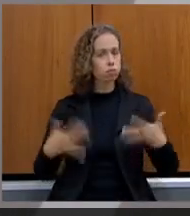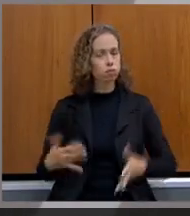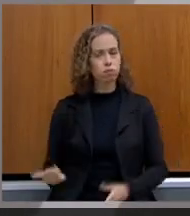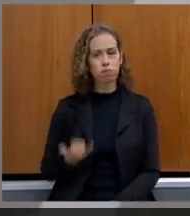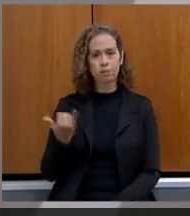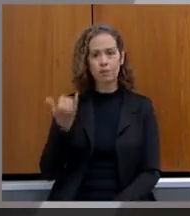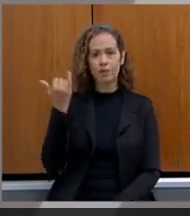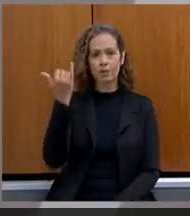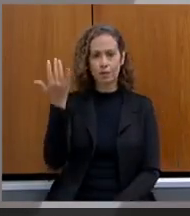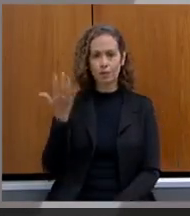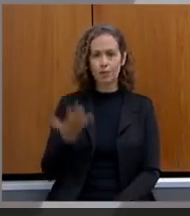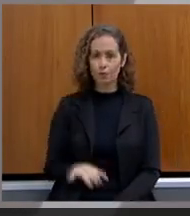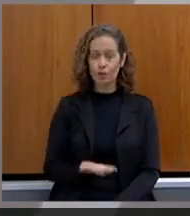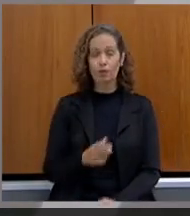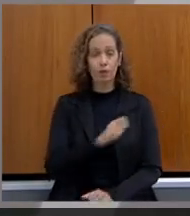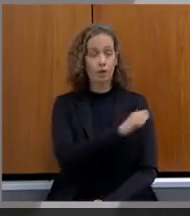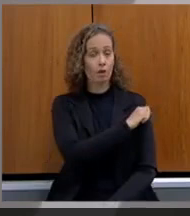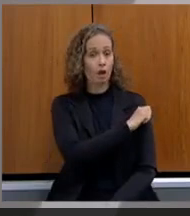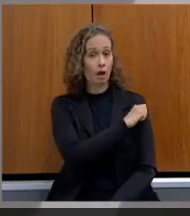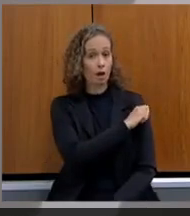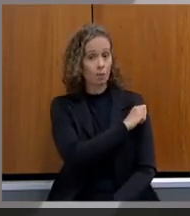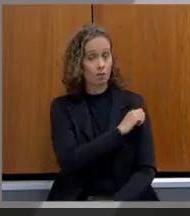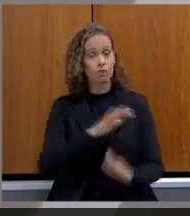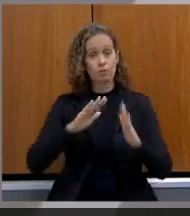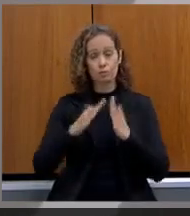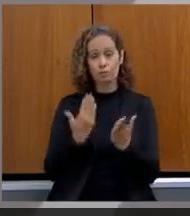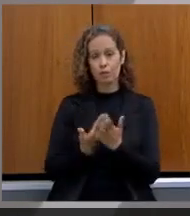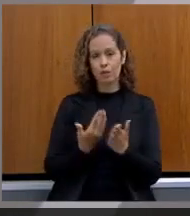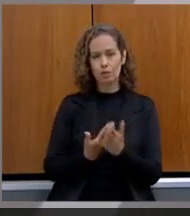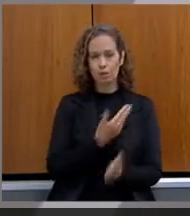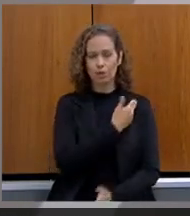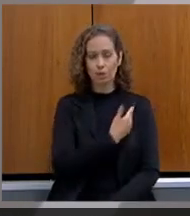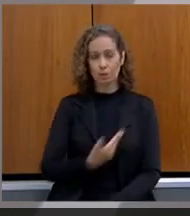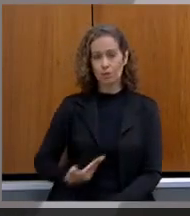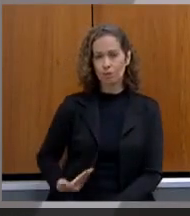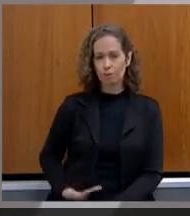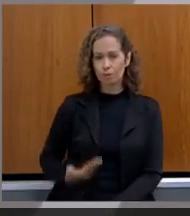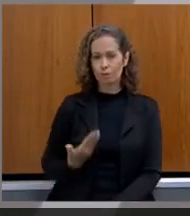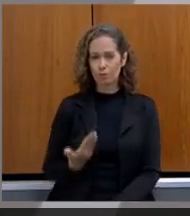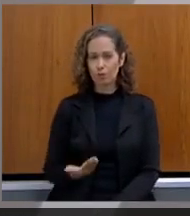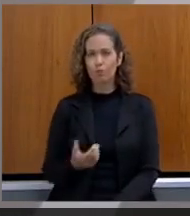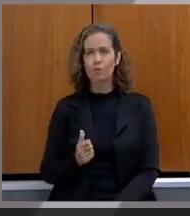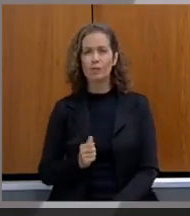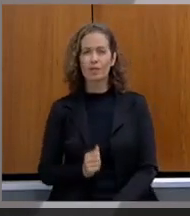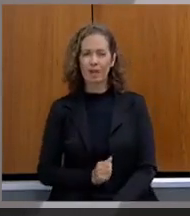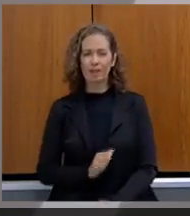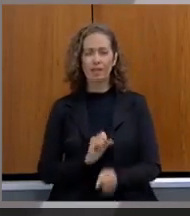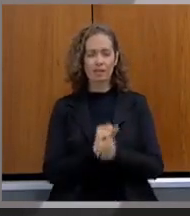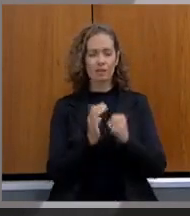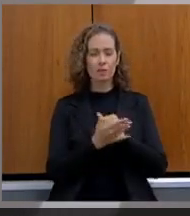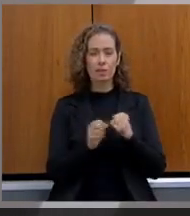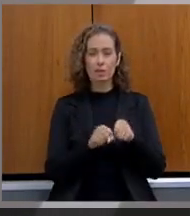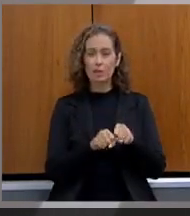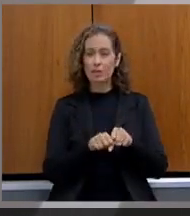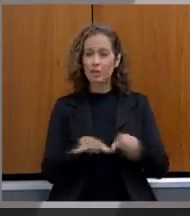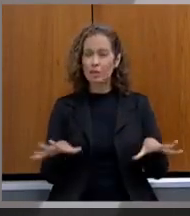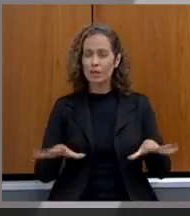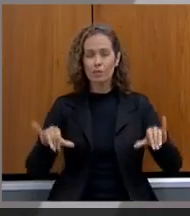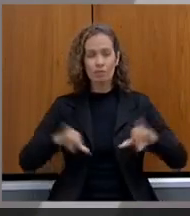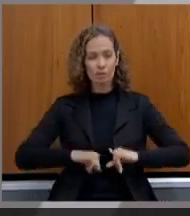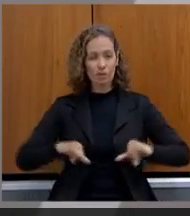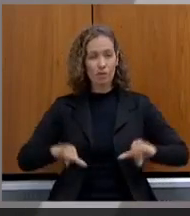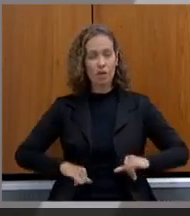pública o aluno durante a pandemia está sacrificado em casa muitas vezes